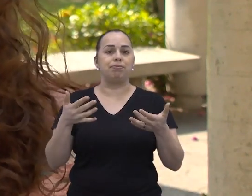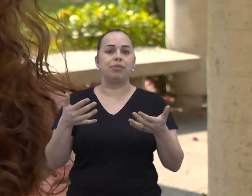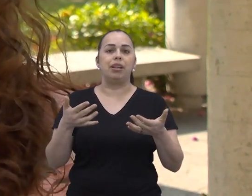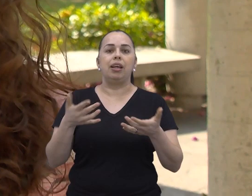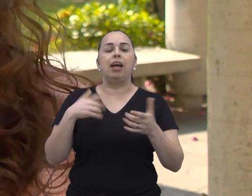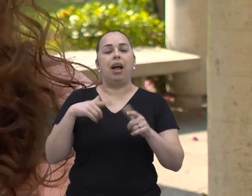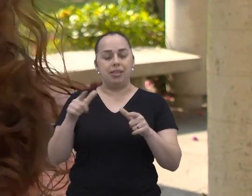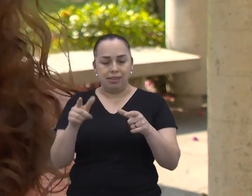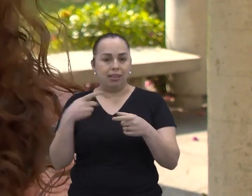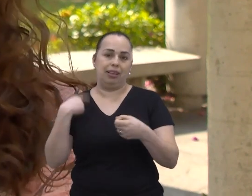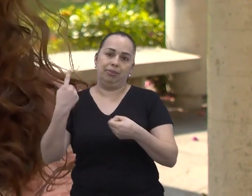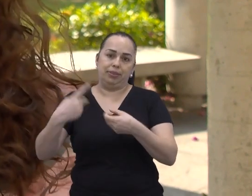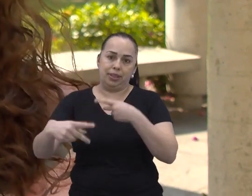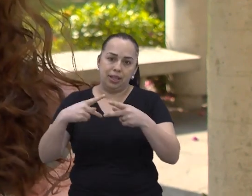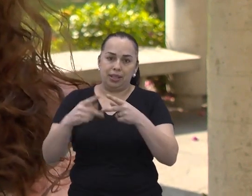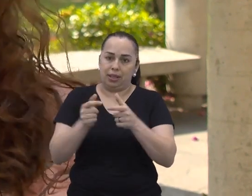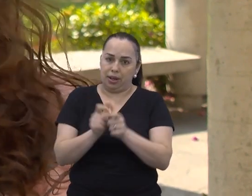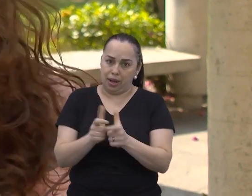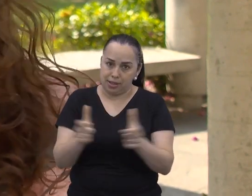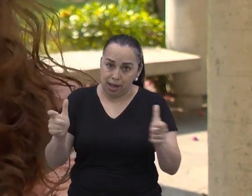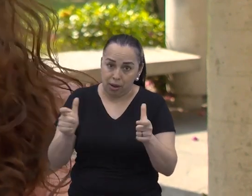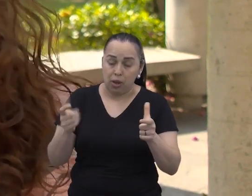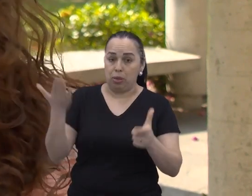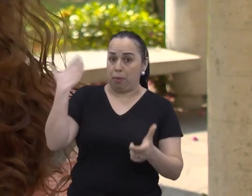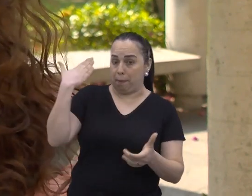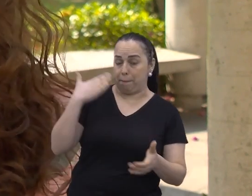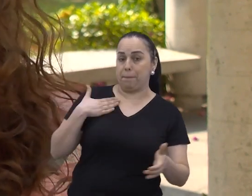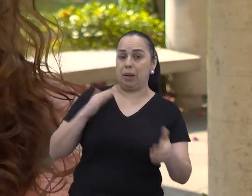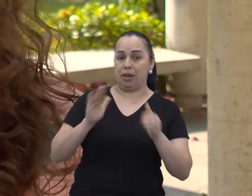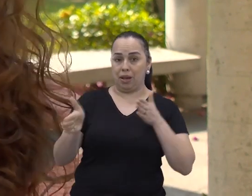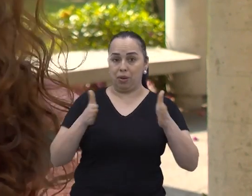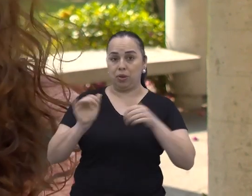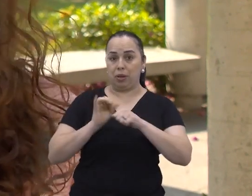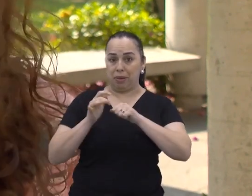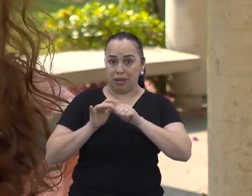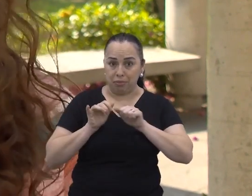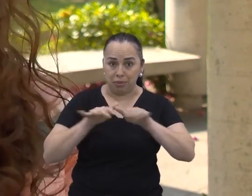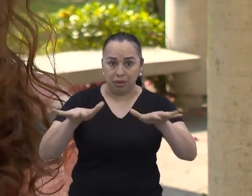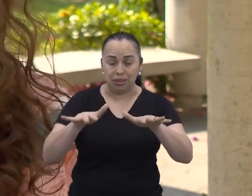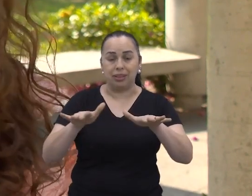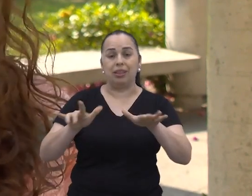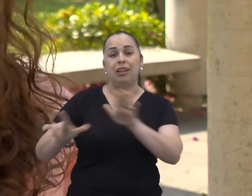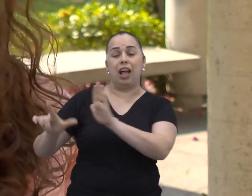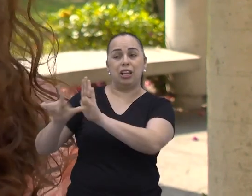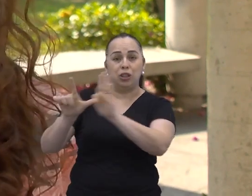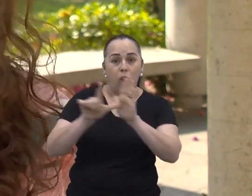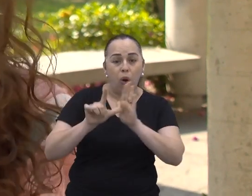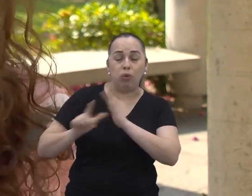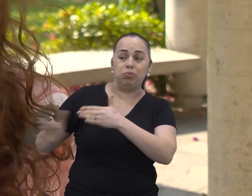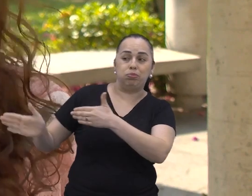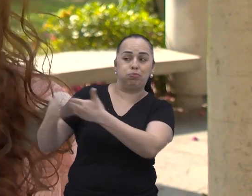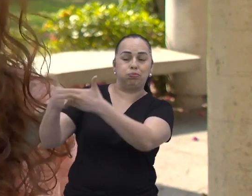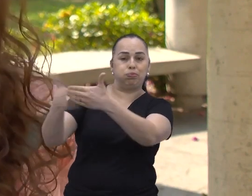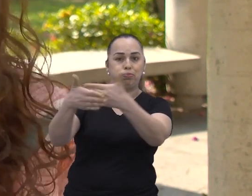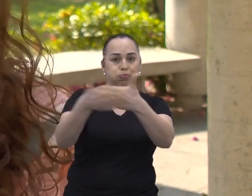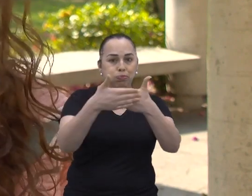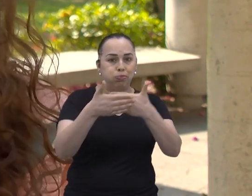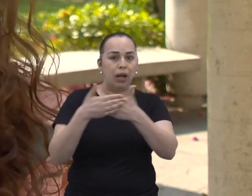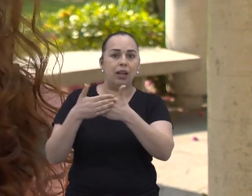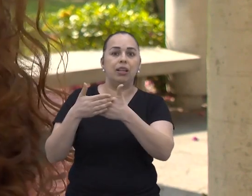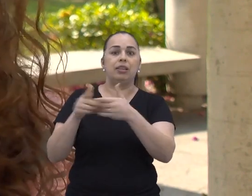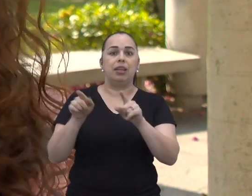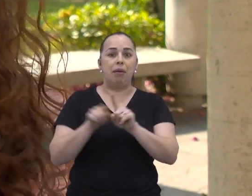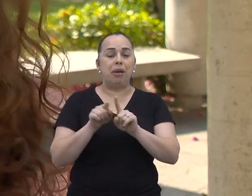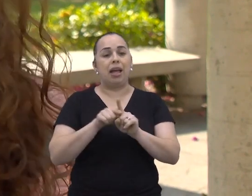forma geral, ela cresceu. Nesse período da pandemia, nós tivemos diversos comércios encerrados, onde essas pessoas cumpriam